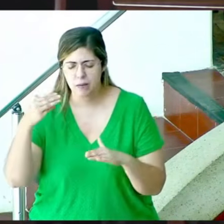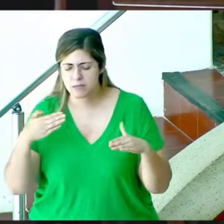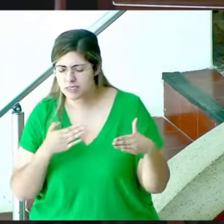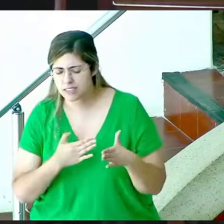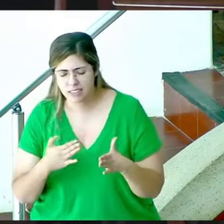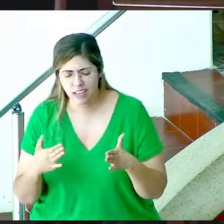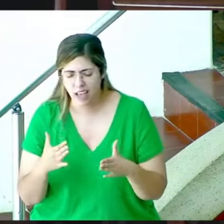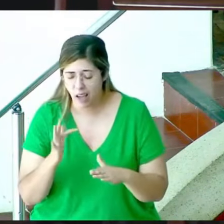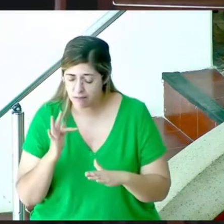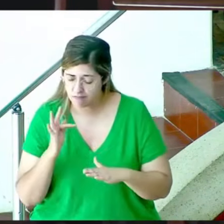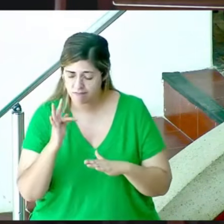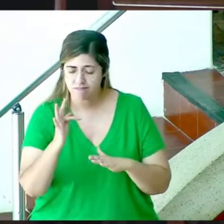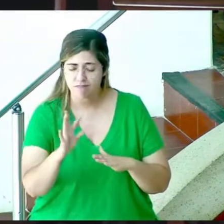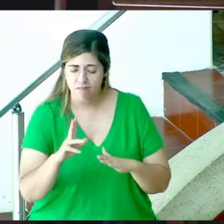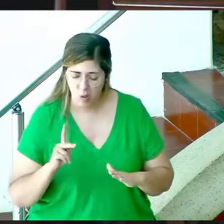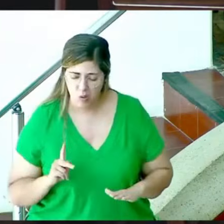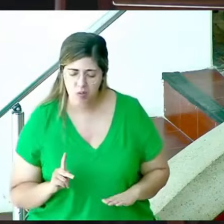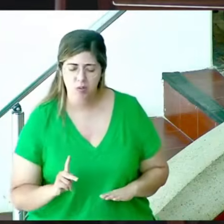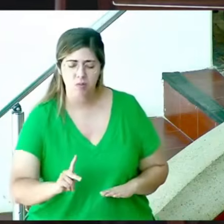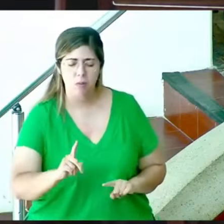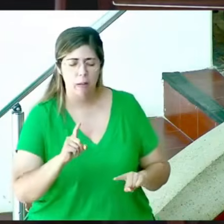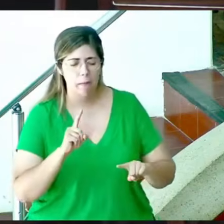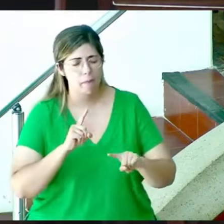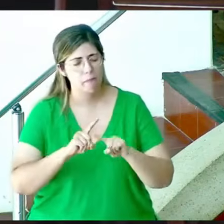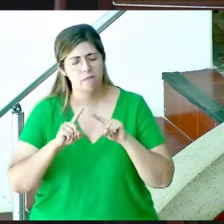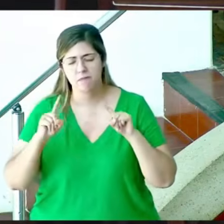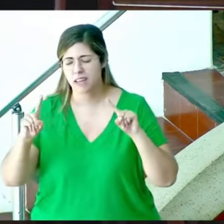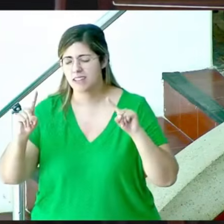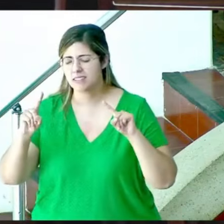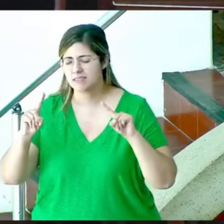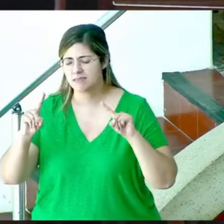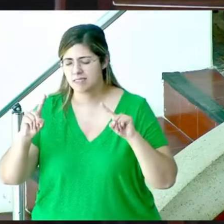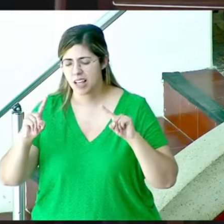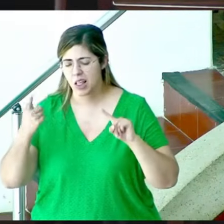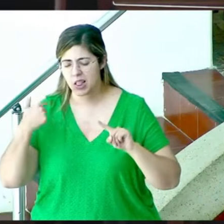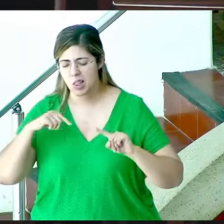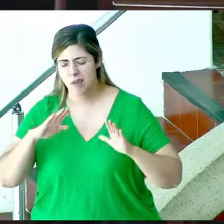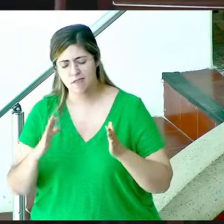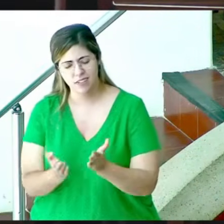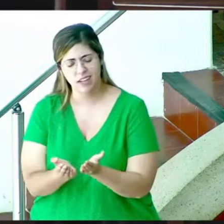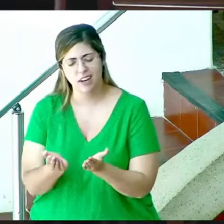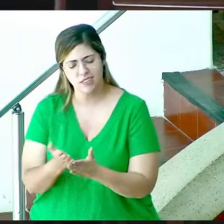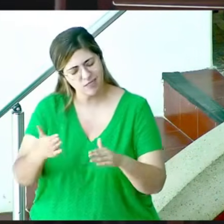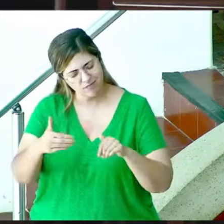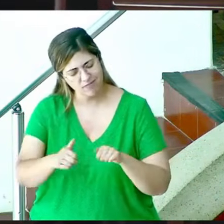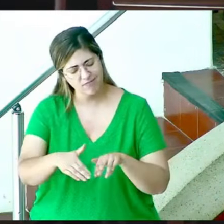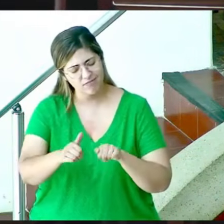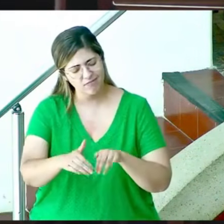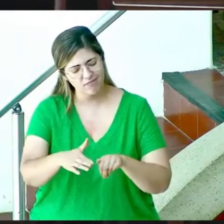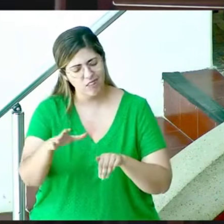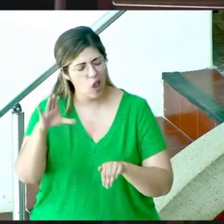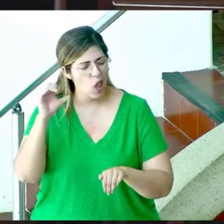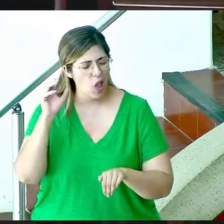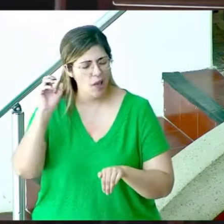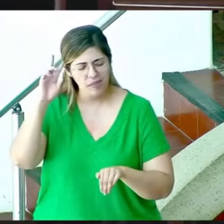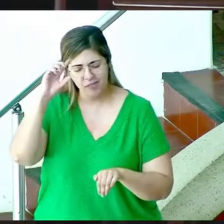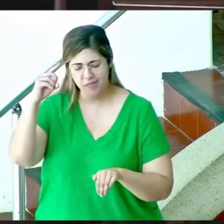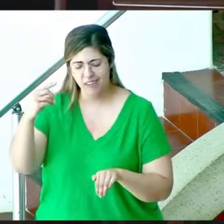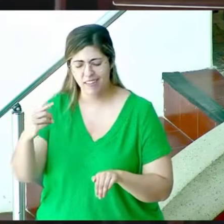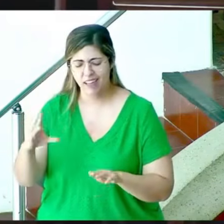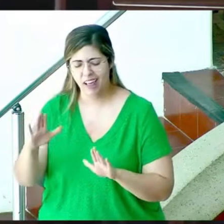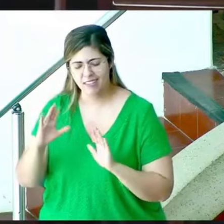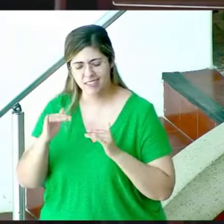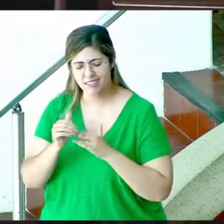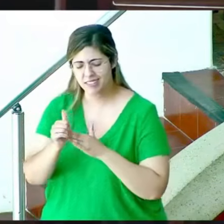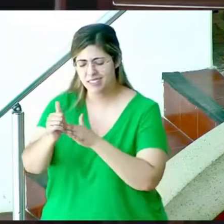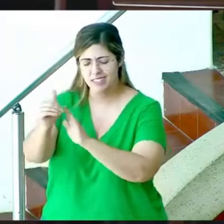pela frente, mas a Tua voz, avante, crentes, essa voz é ouvida pelo Seu povo. Eis-nos